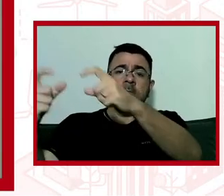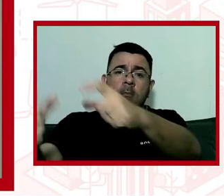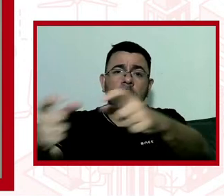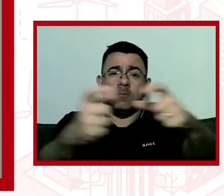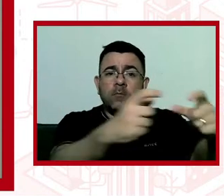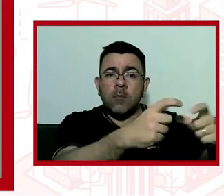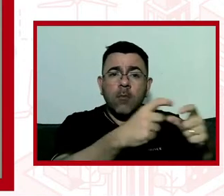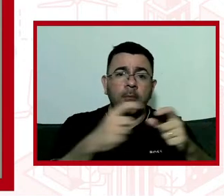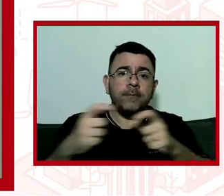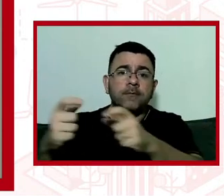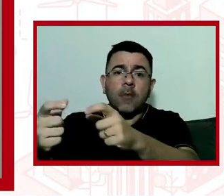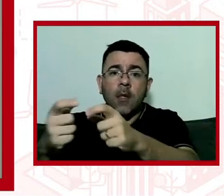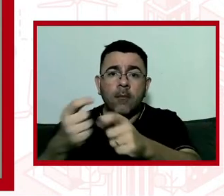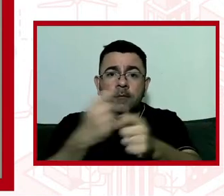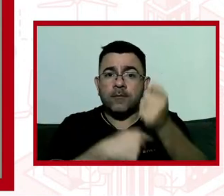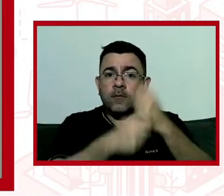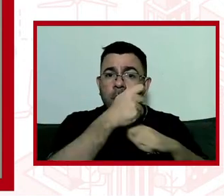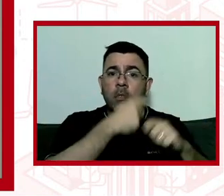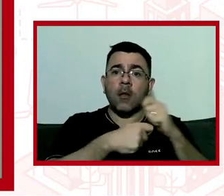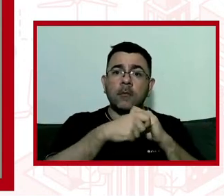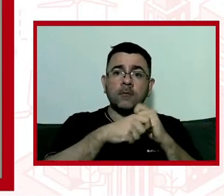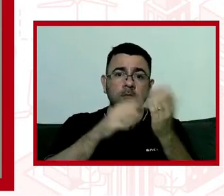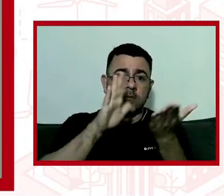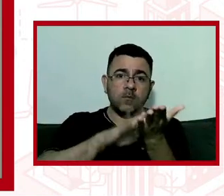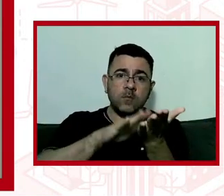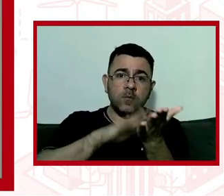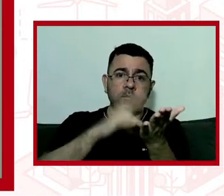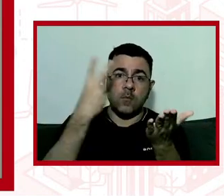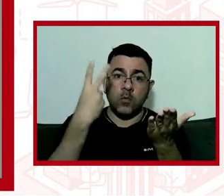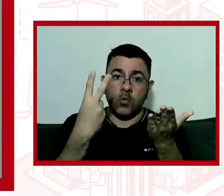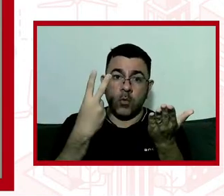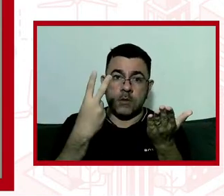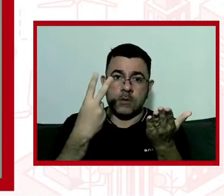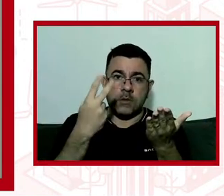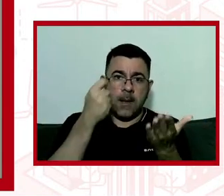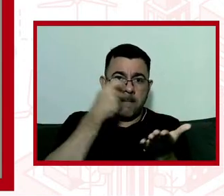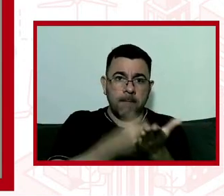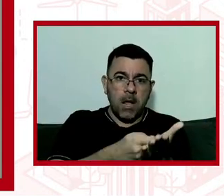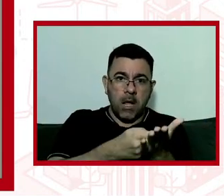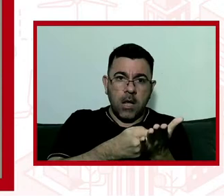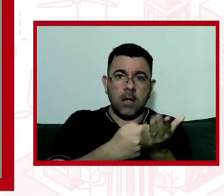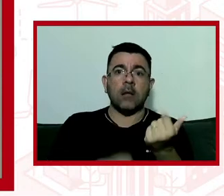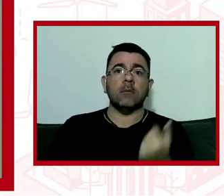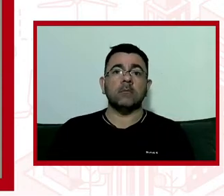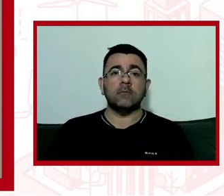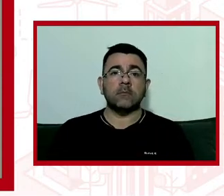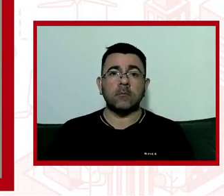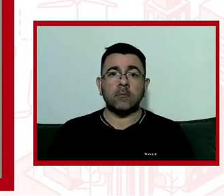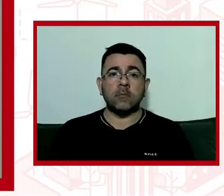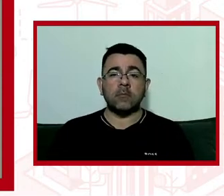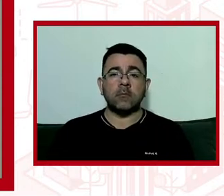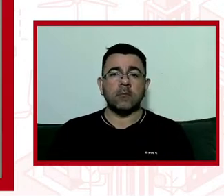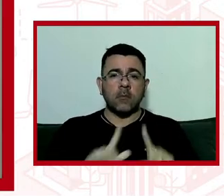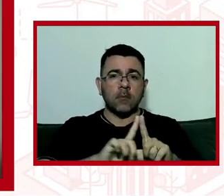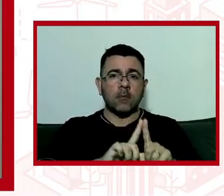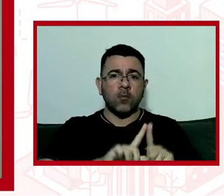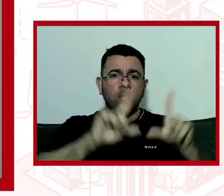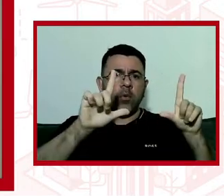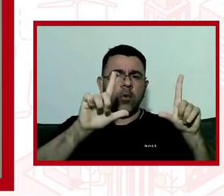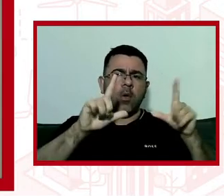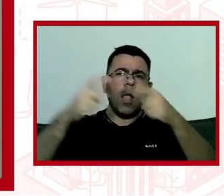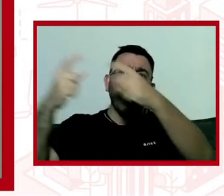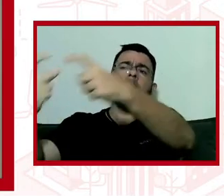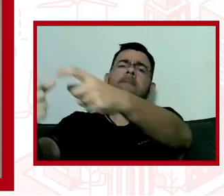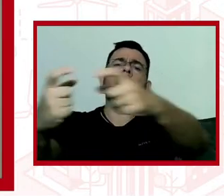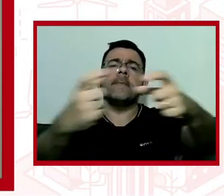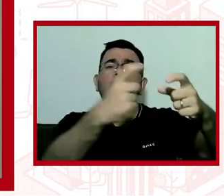eh dois contratos de maior porte com eh sistemas de georreferenciamento né com uma